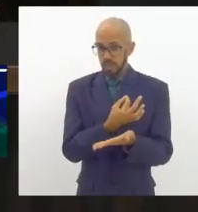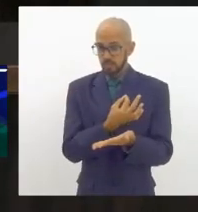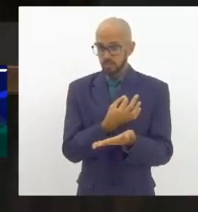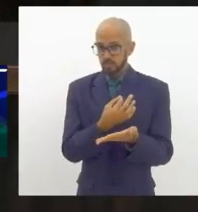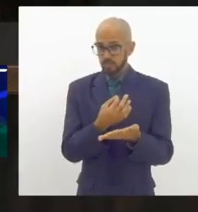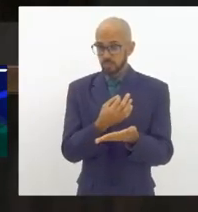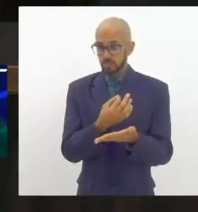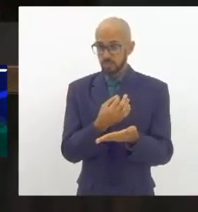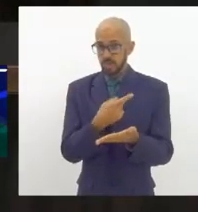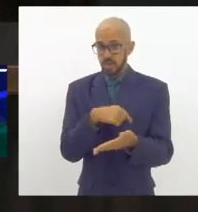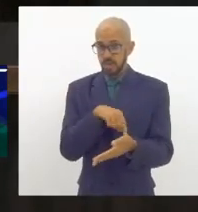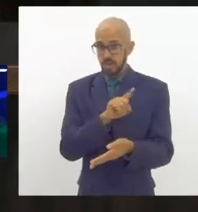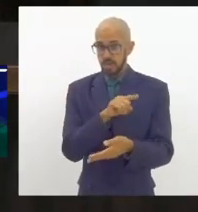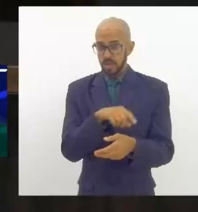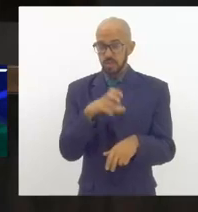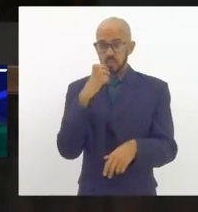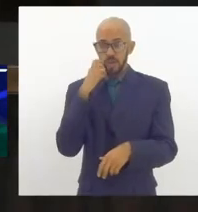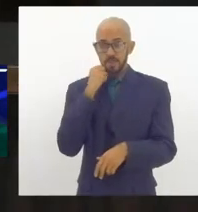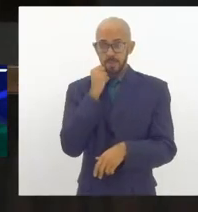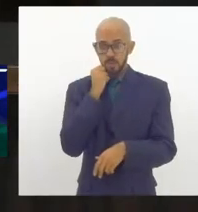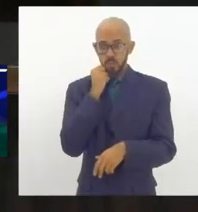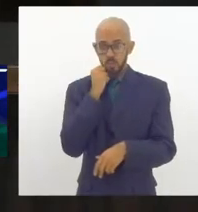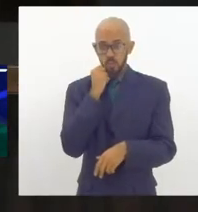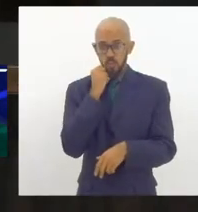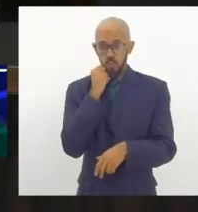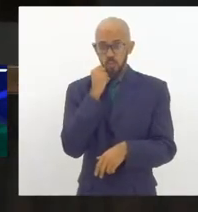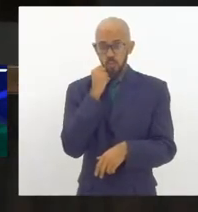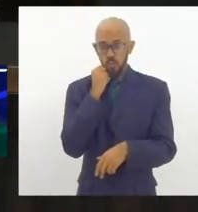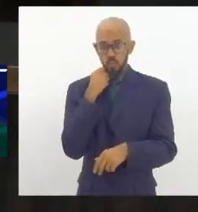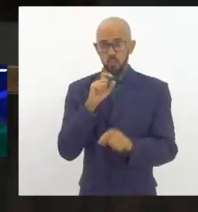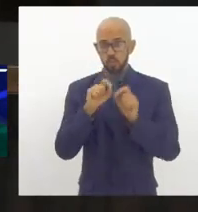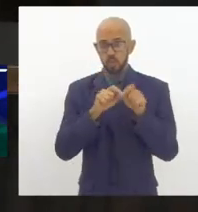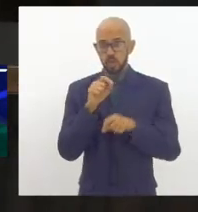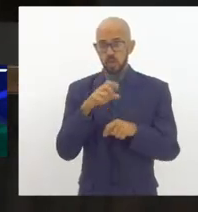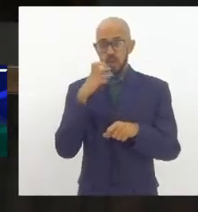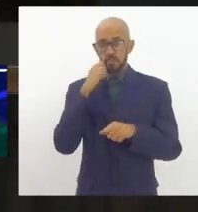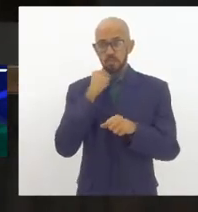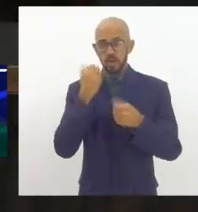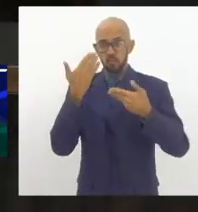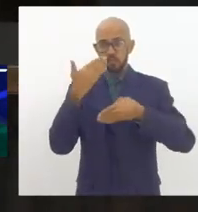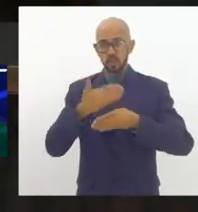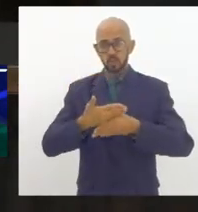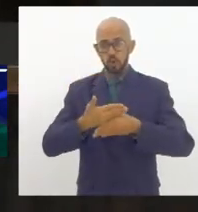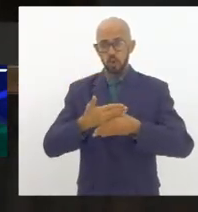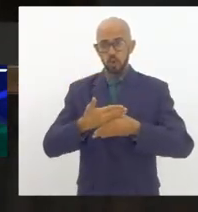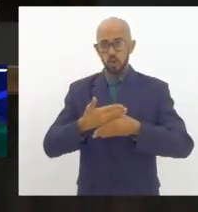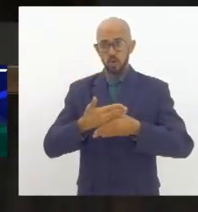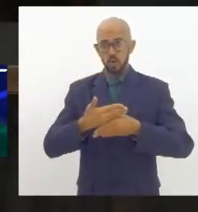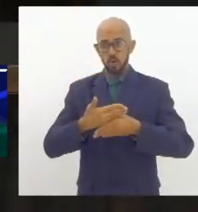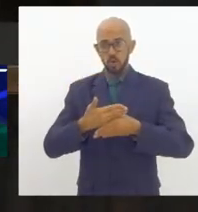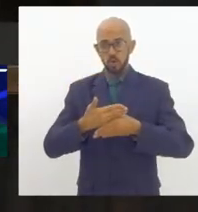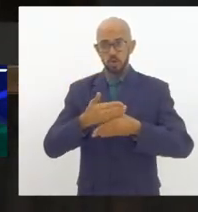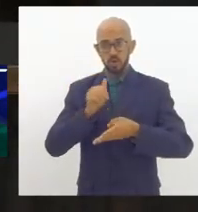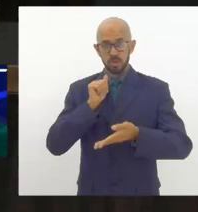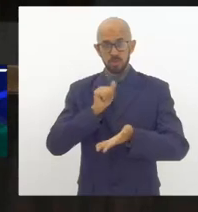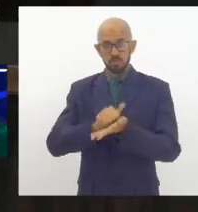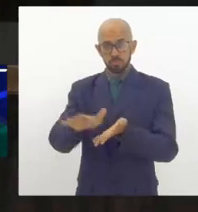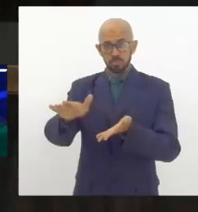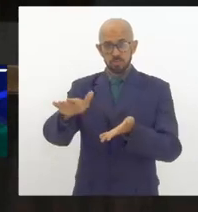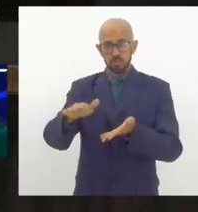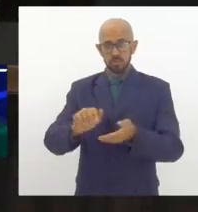no abrigo o que que fez o o Abril fechou botou todo mundo a toque de caixa